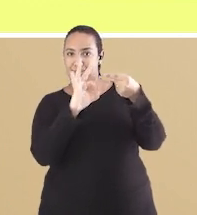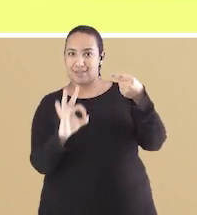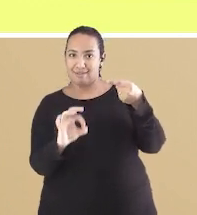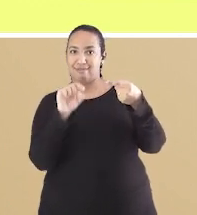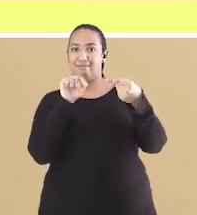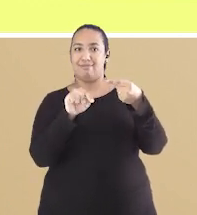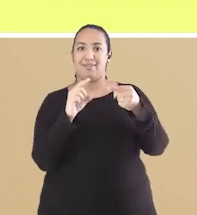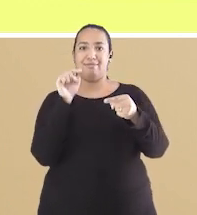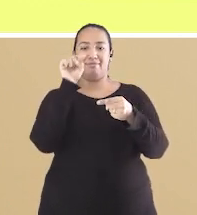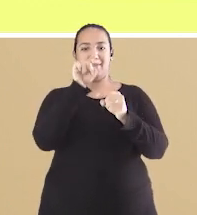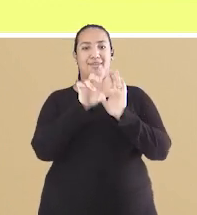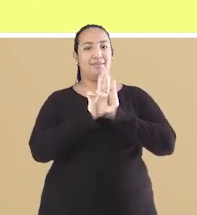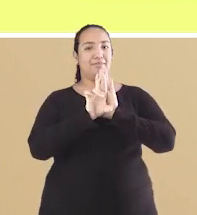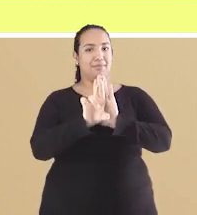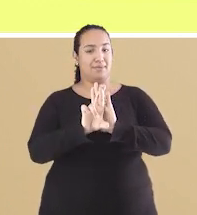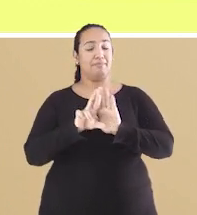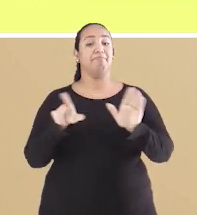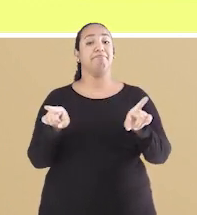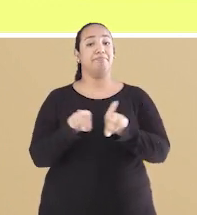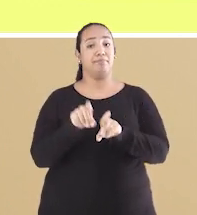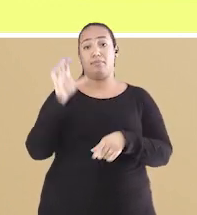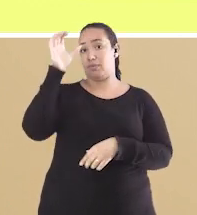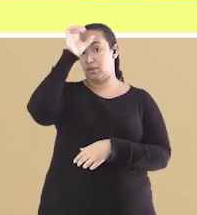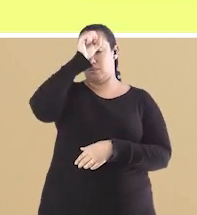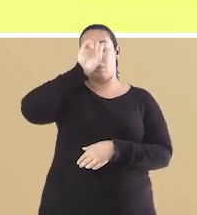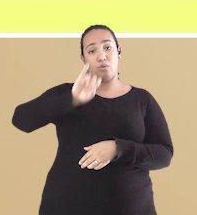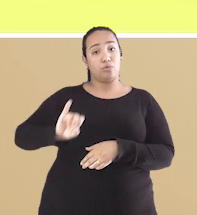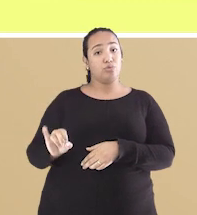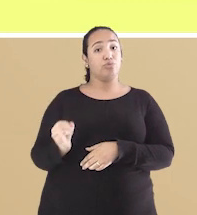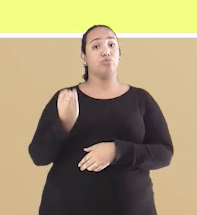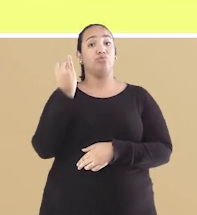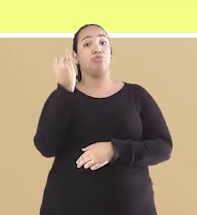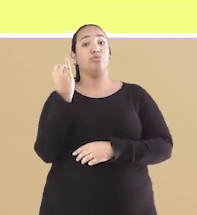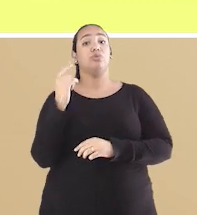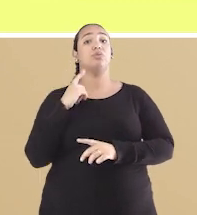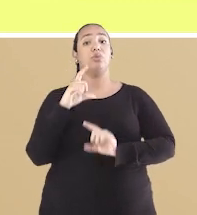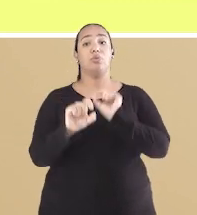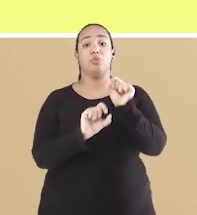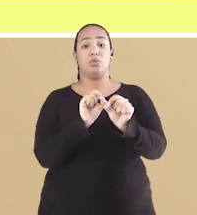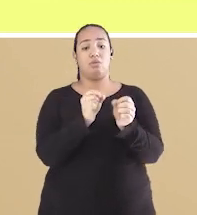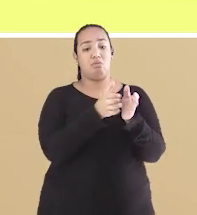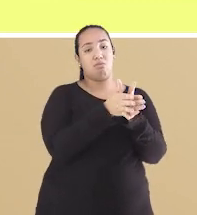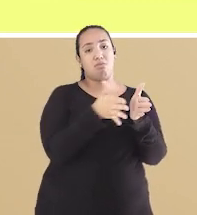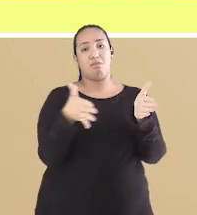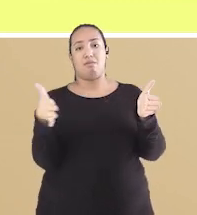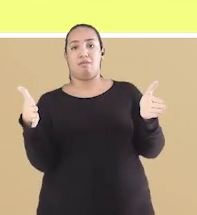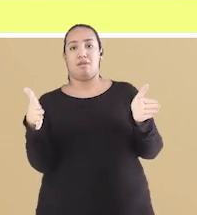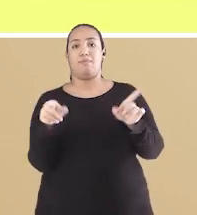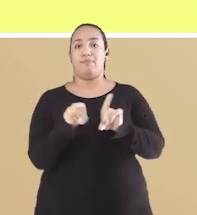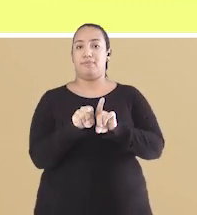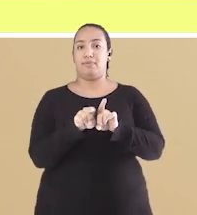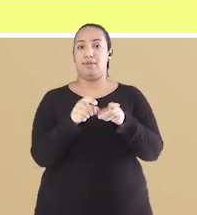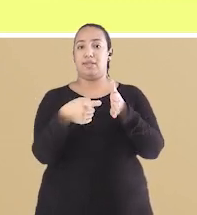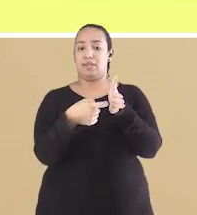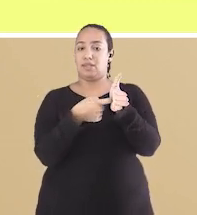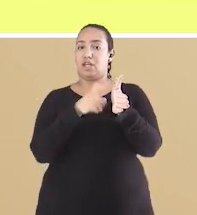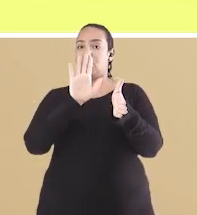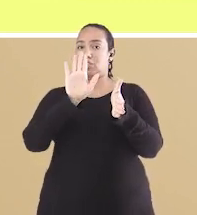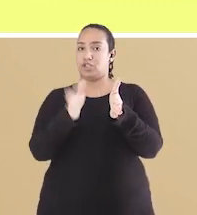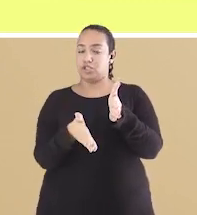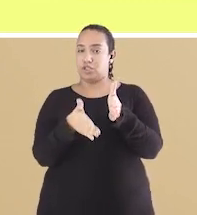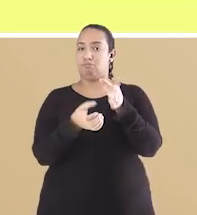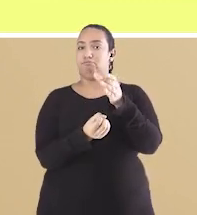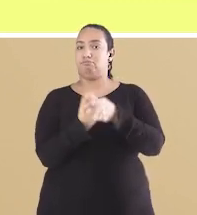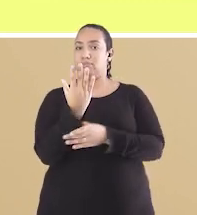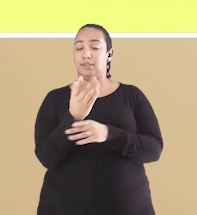em questão. Aprendemos que juros é um rendimento com prazo determinado e com taxas